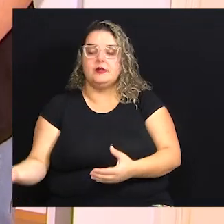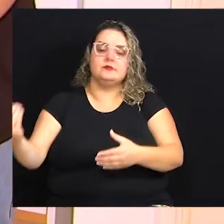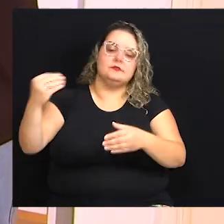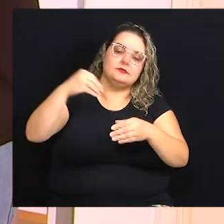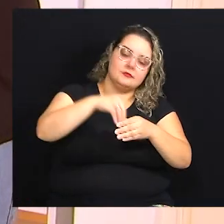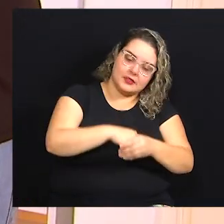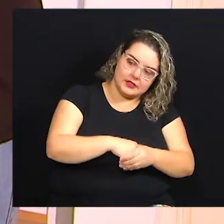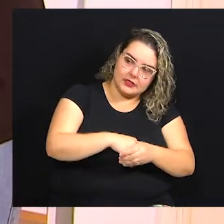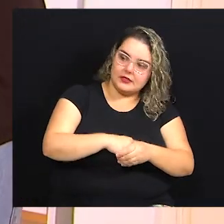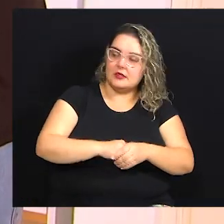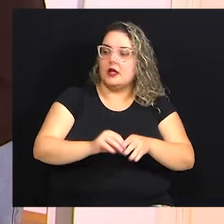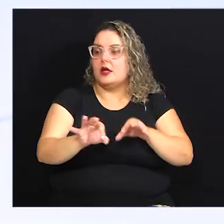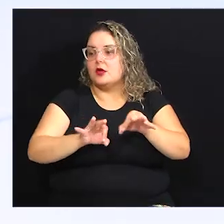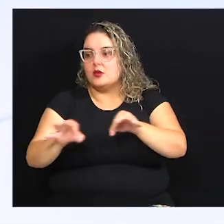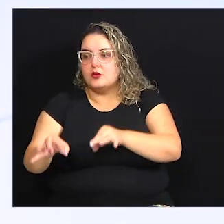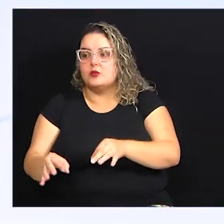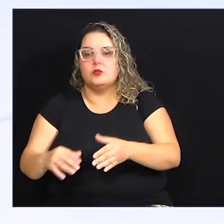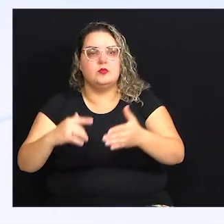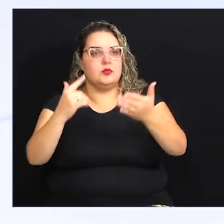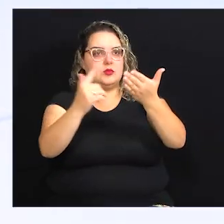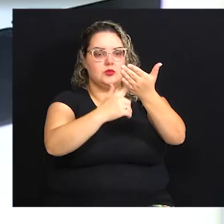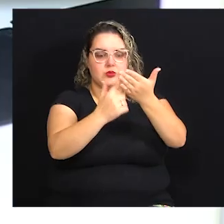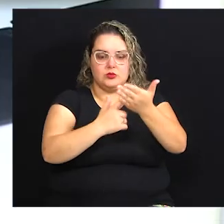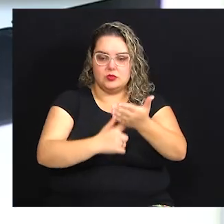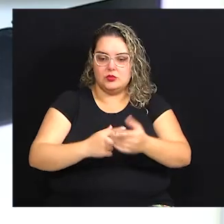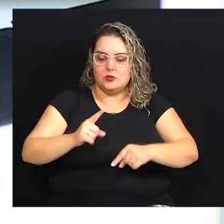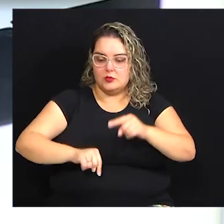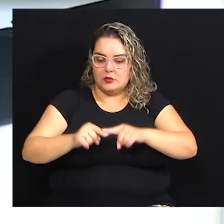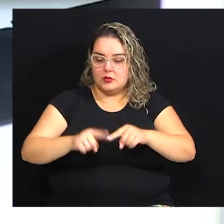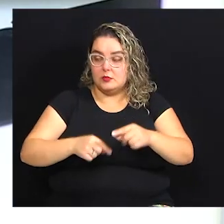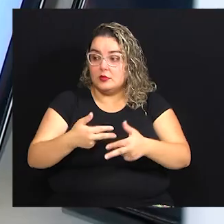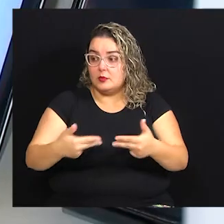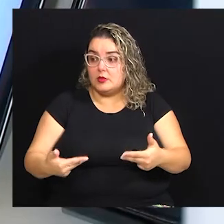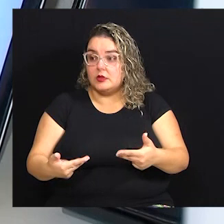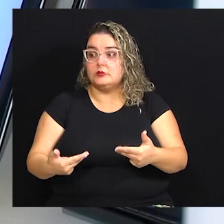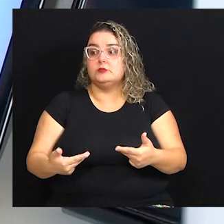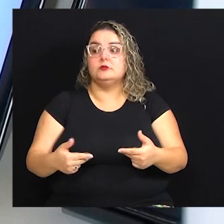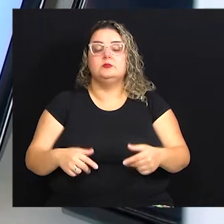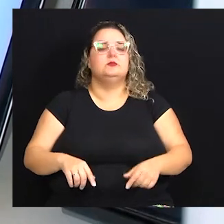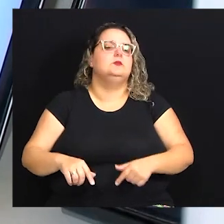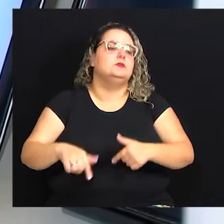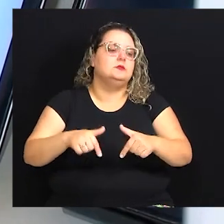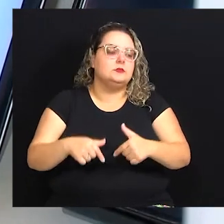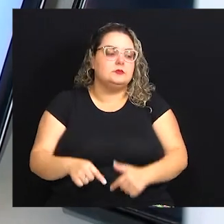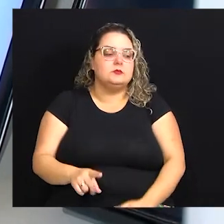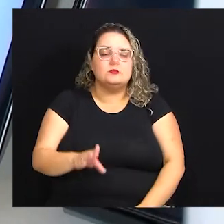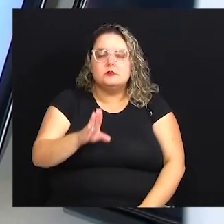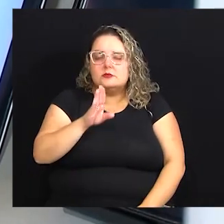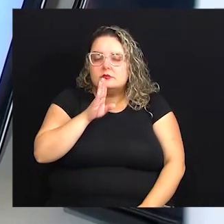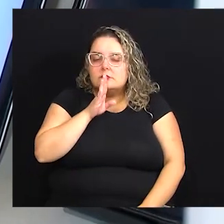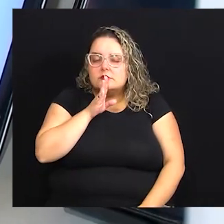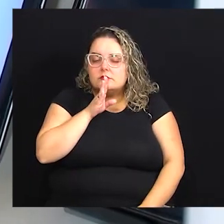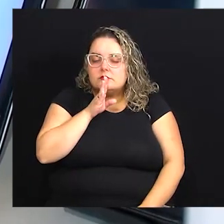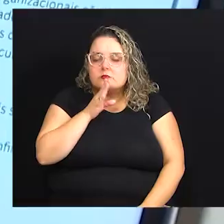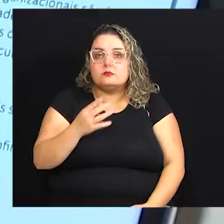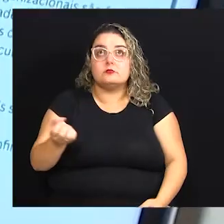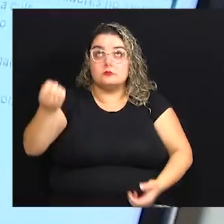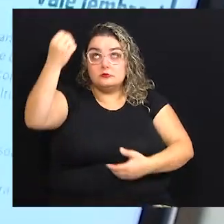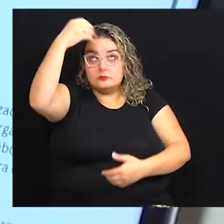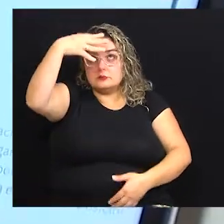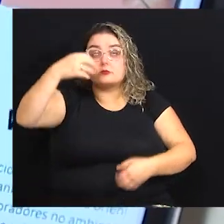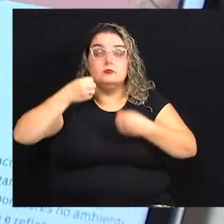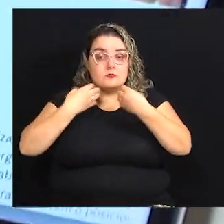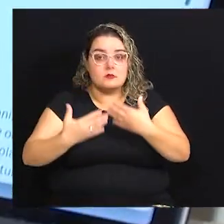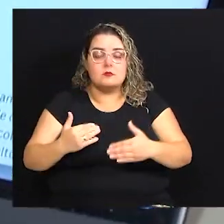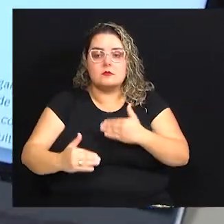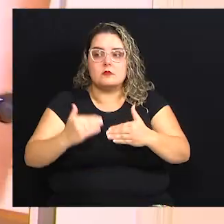cá. Então, arrumar um espaço para colocar os meus livros, meu equipamento de trabalho, um pouco silencioso aqui, com uma luz boa, para poder